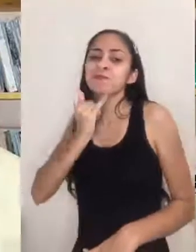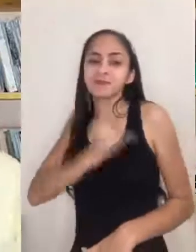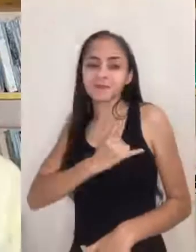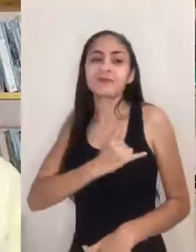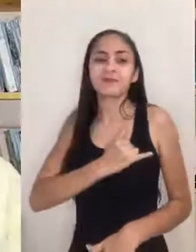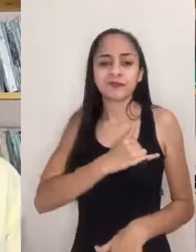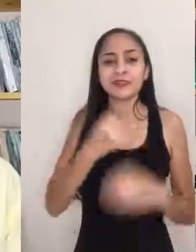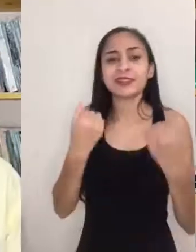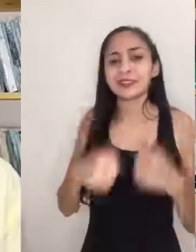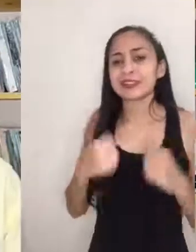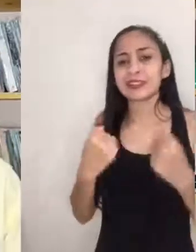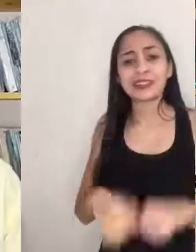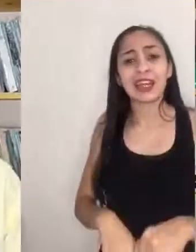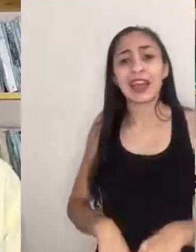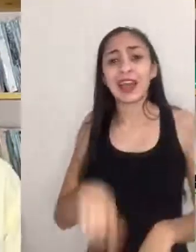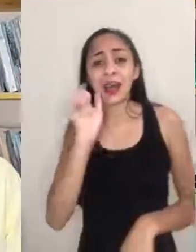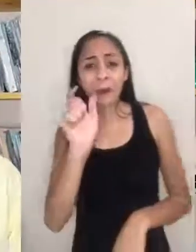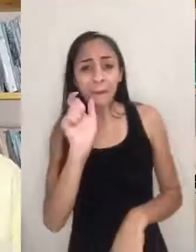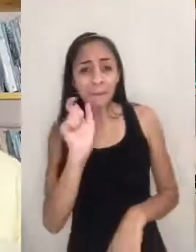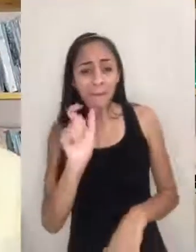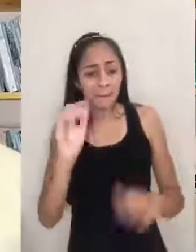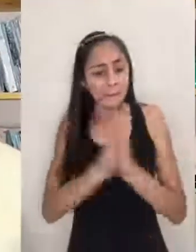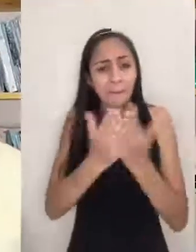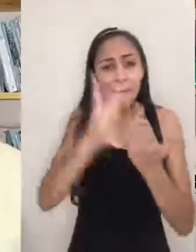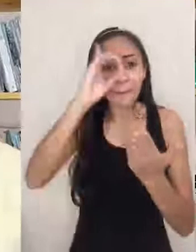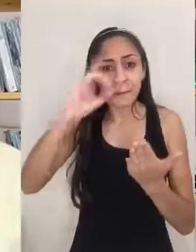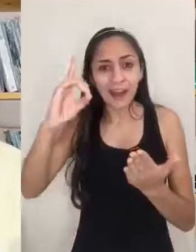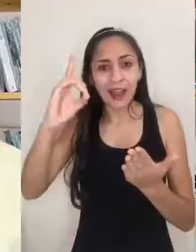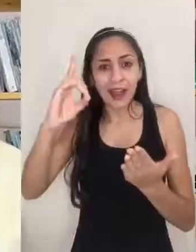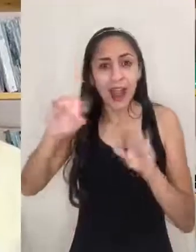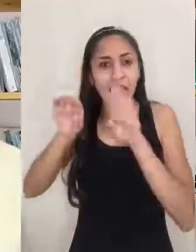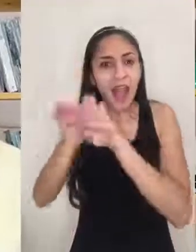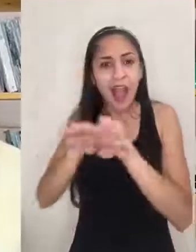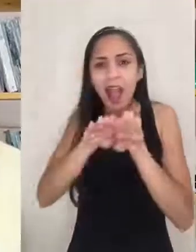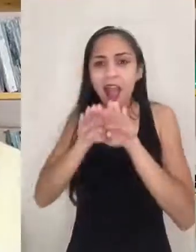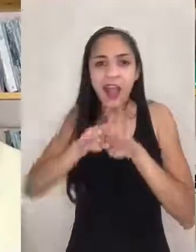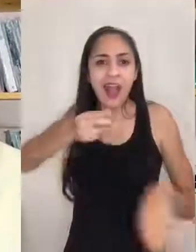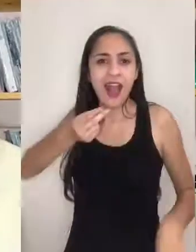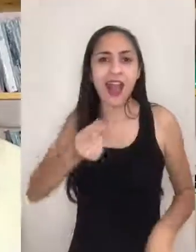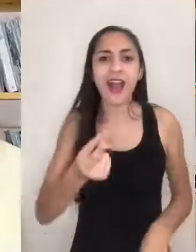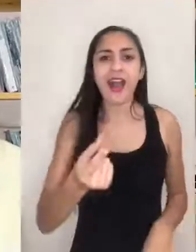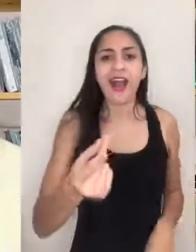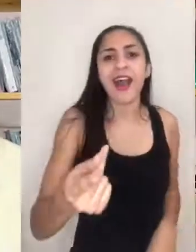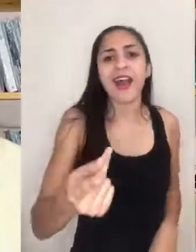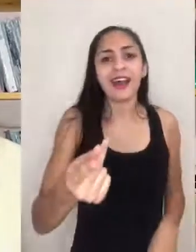A palavra de Deus é como Deus, é eterna. Ela não volta, ela permanece, ela se cumpre.